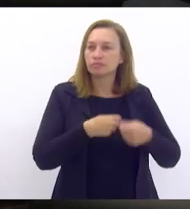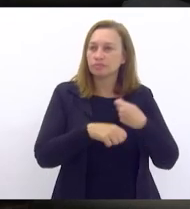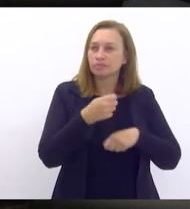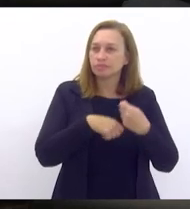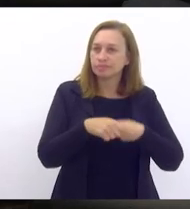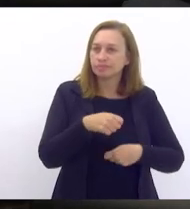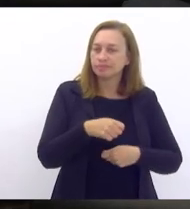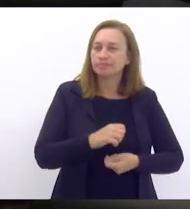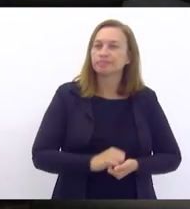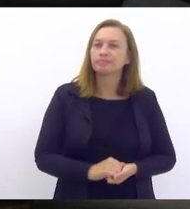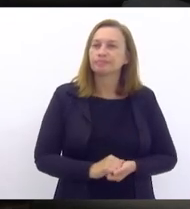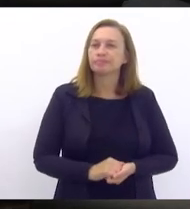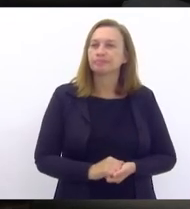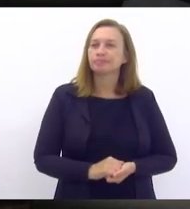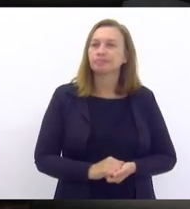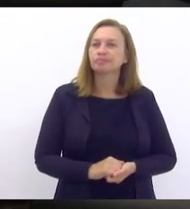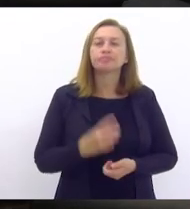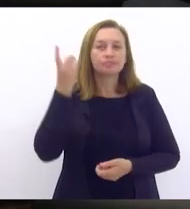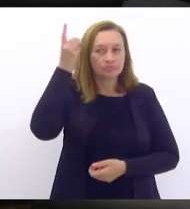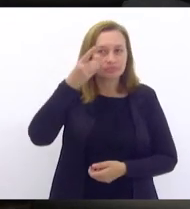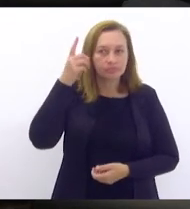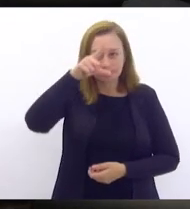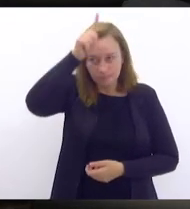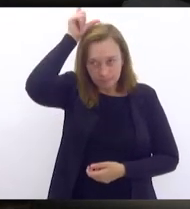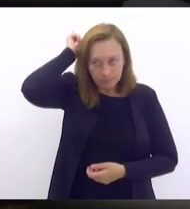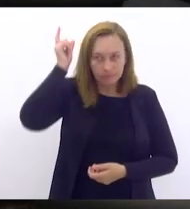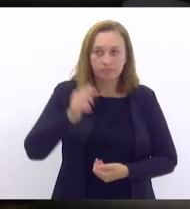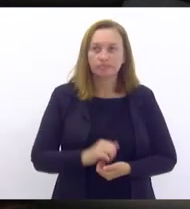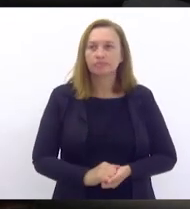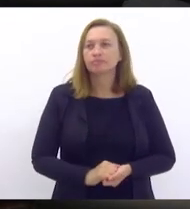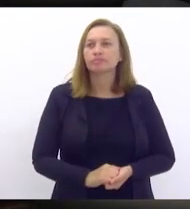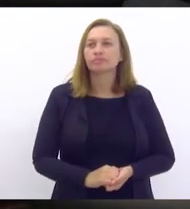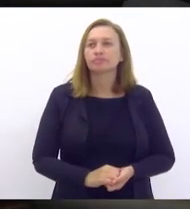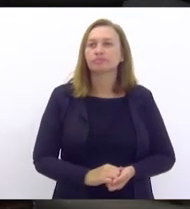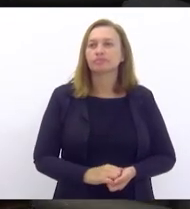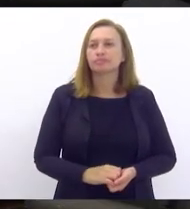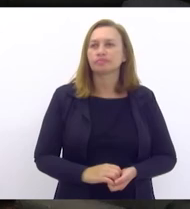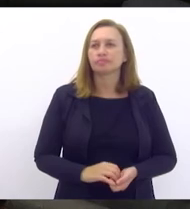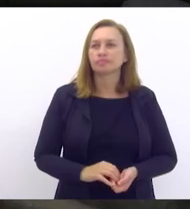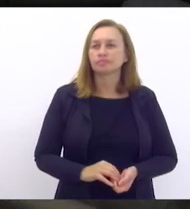Economia, Indústria e Comércio, deputado Luiz Paulo.